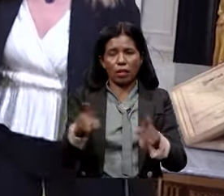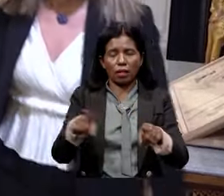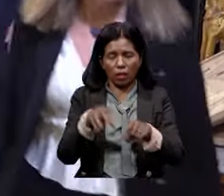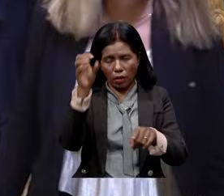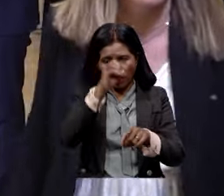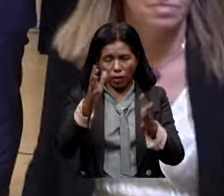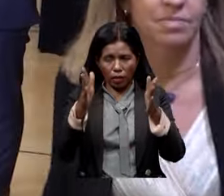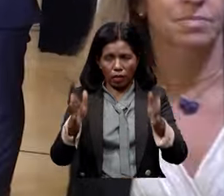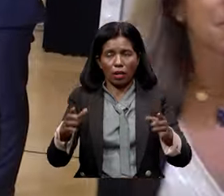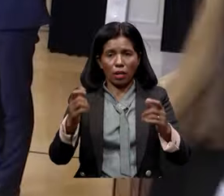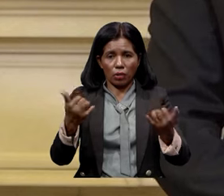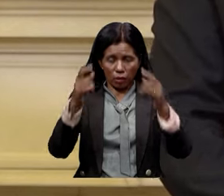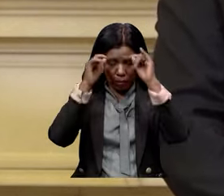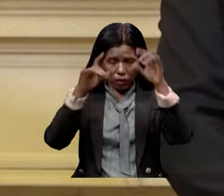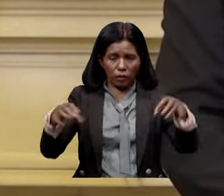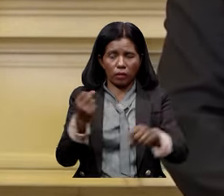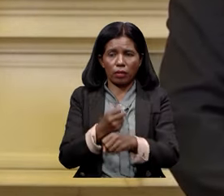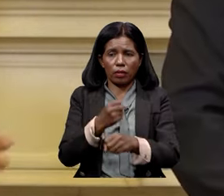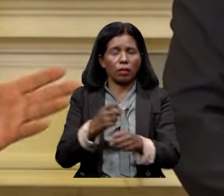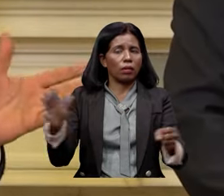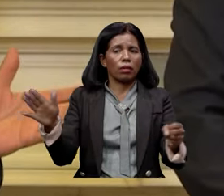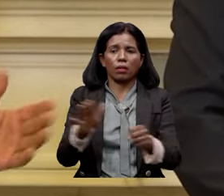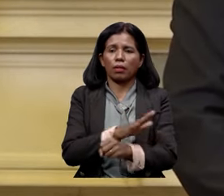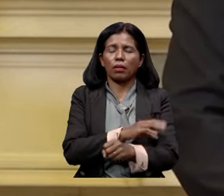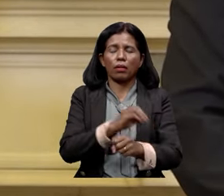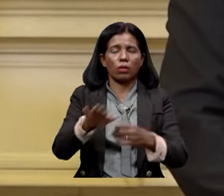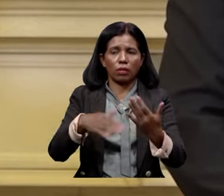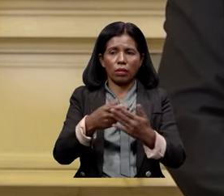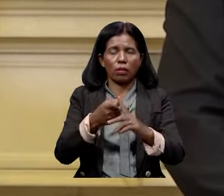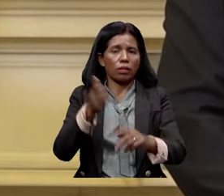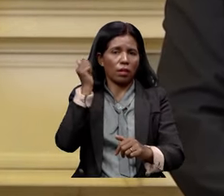né, Timor-Leste esforço a Angela, onde completa roteiro o Sira, o